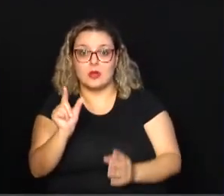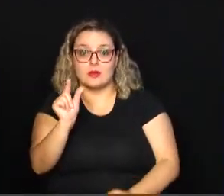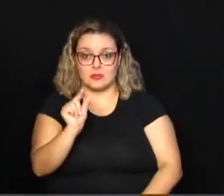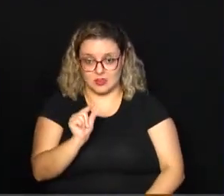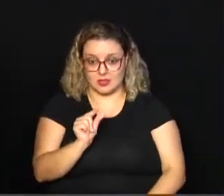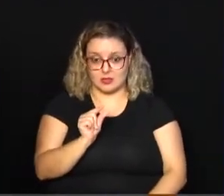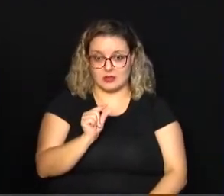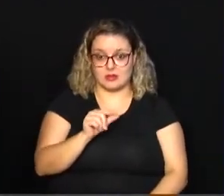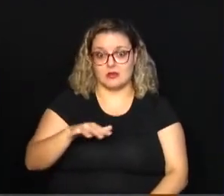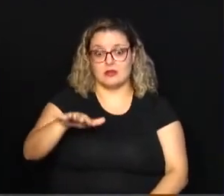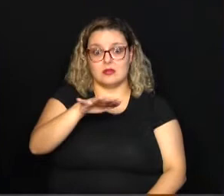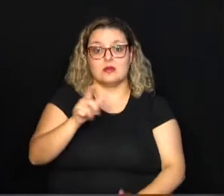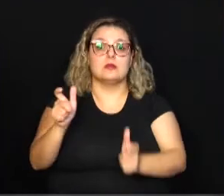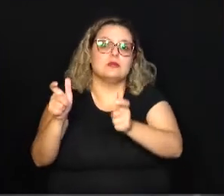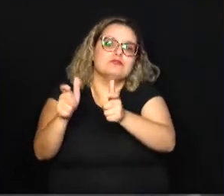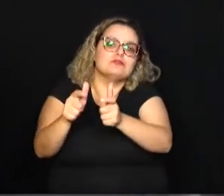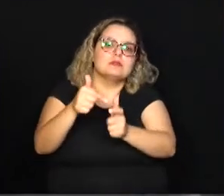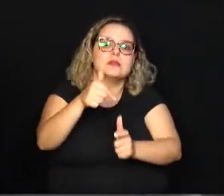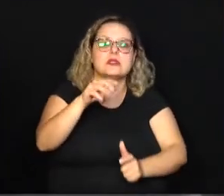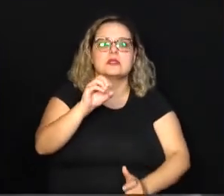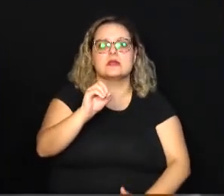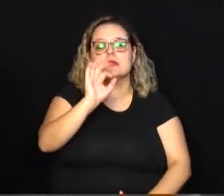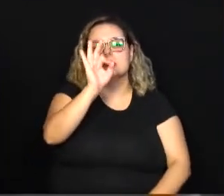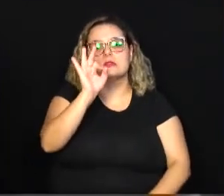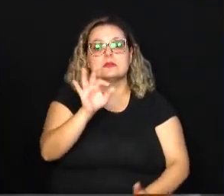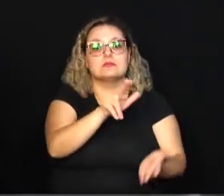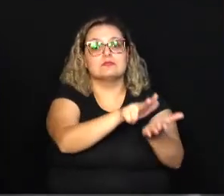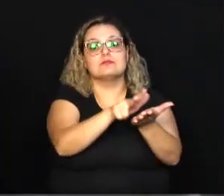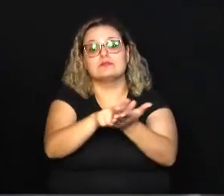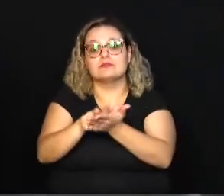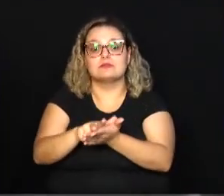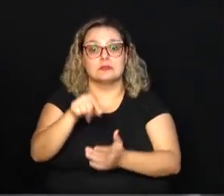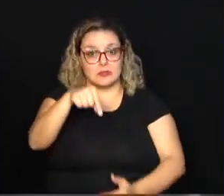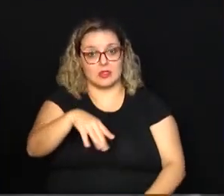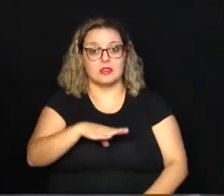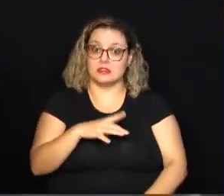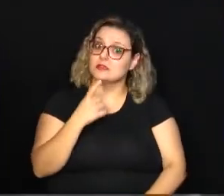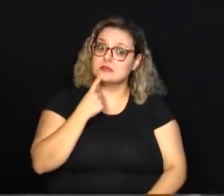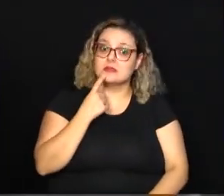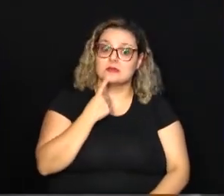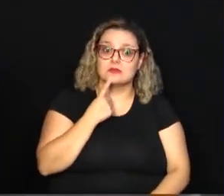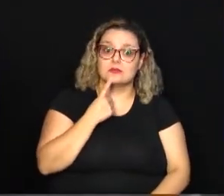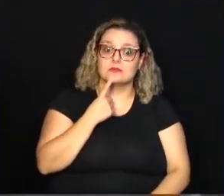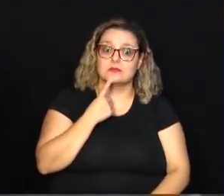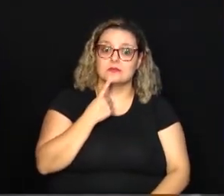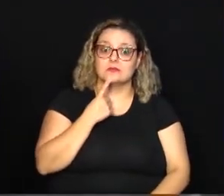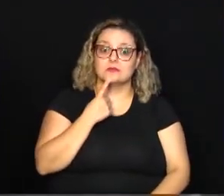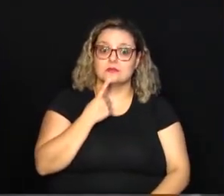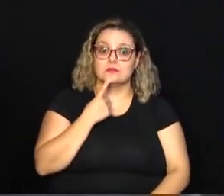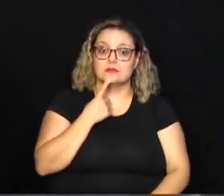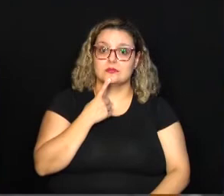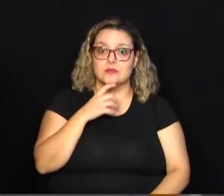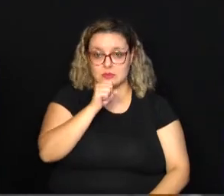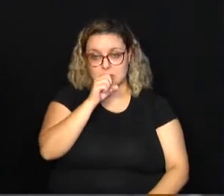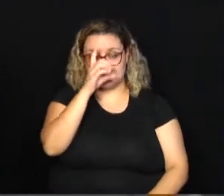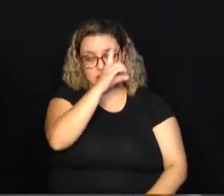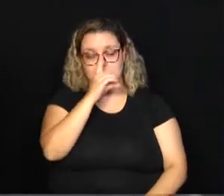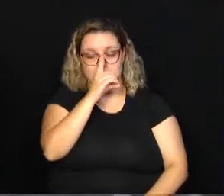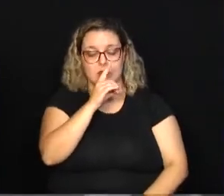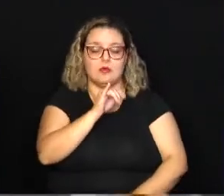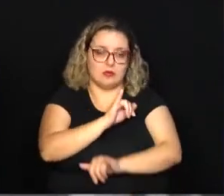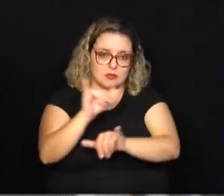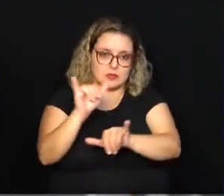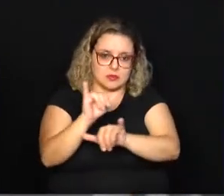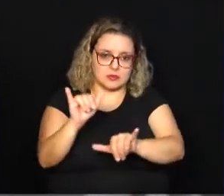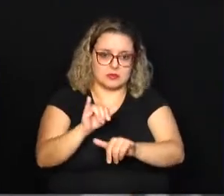nessa população já diminuiu 70% a internação em Campinas. Esse número vai ser passado durante o final de semana. Então,